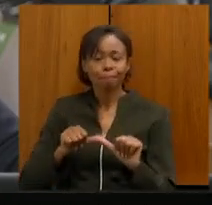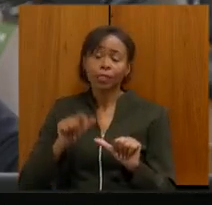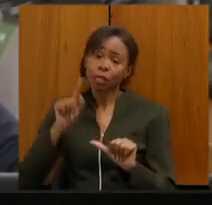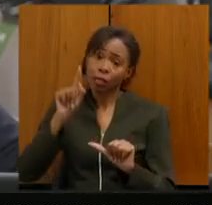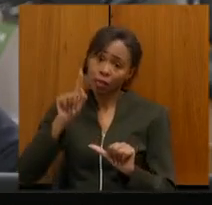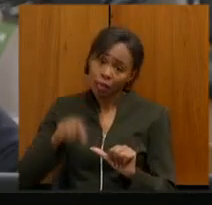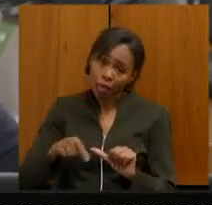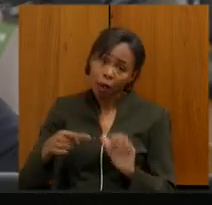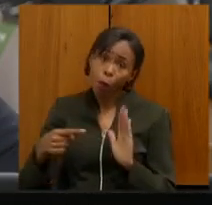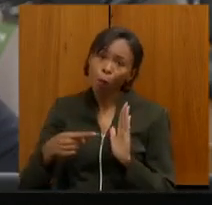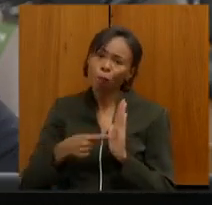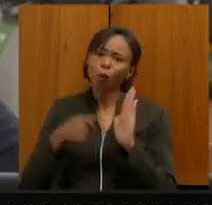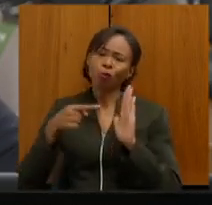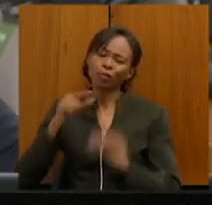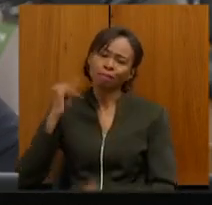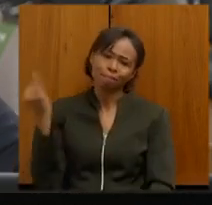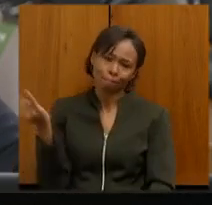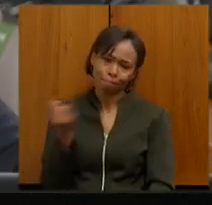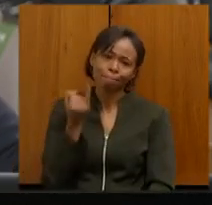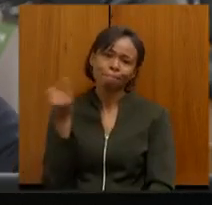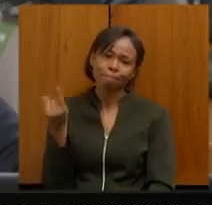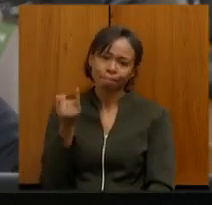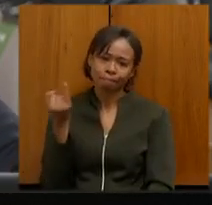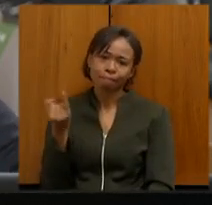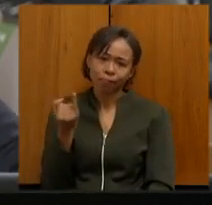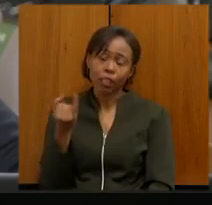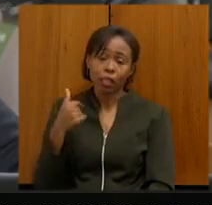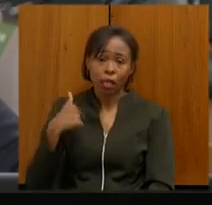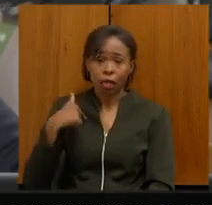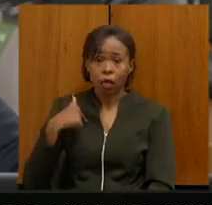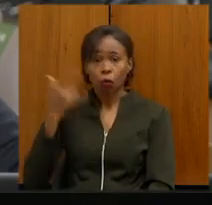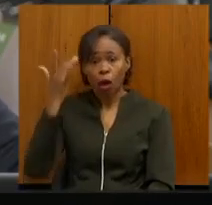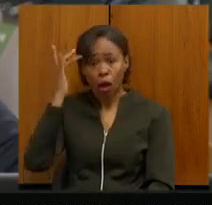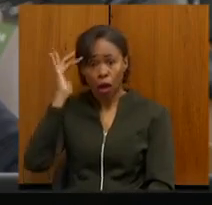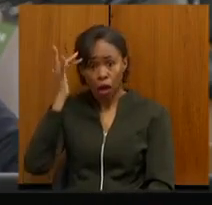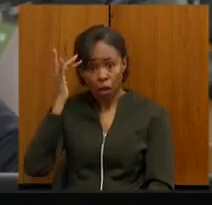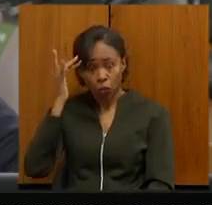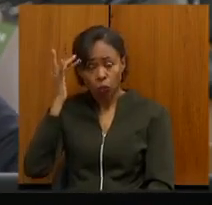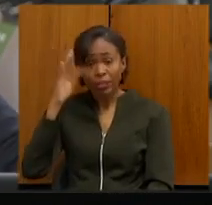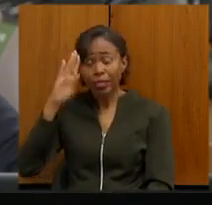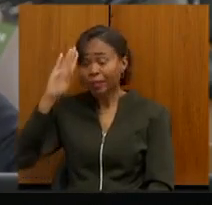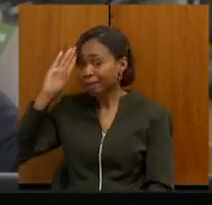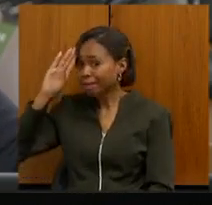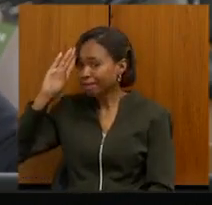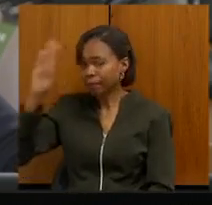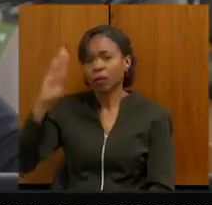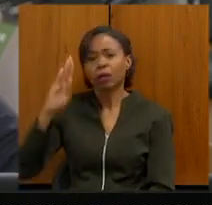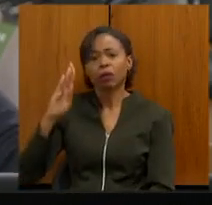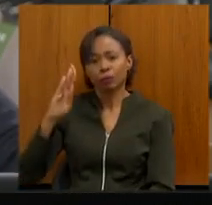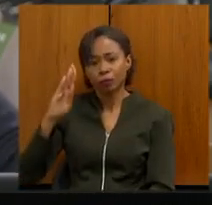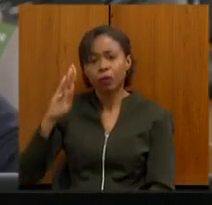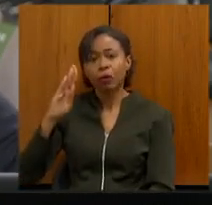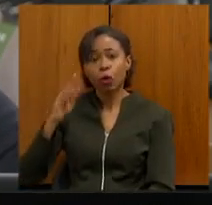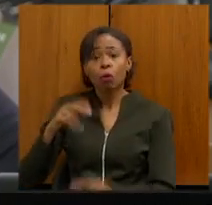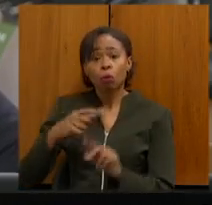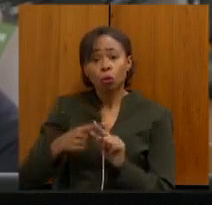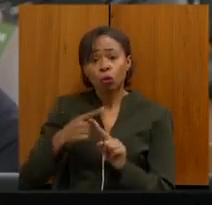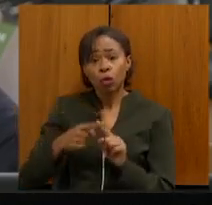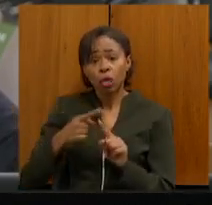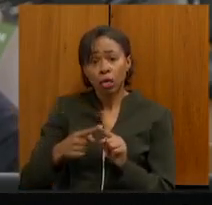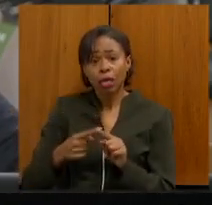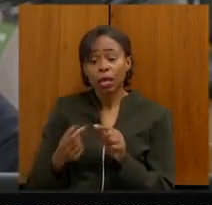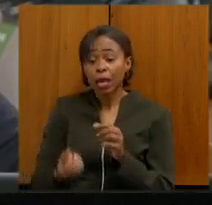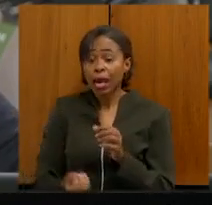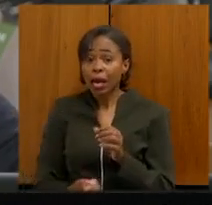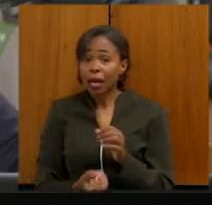assim né dê muita importância e eu acho que isso é centralmente importante justamente pela origem da